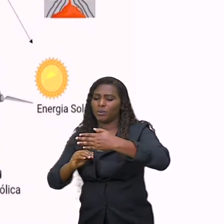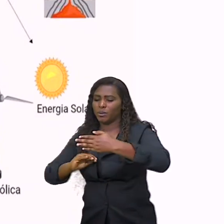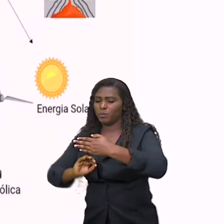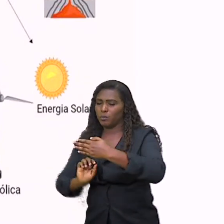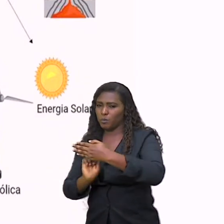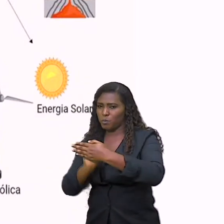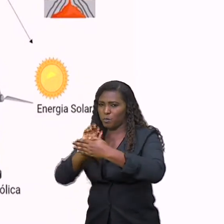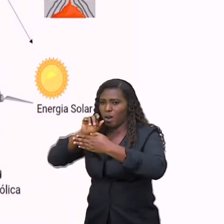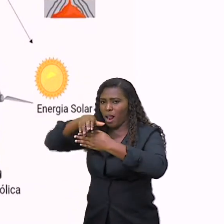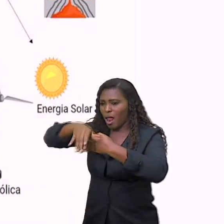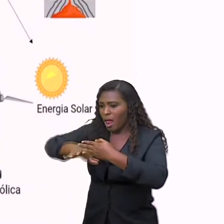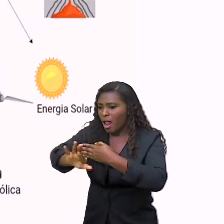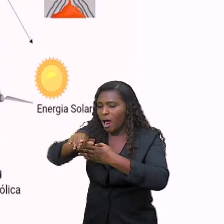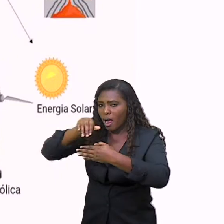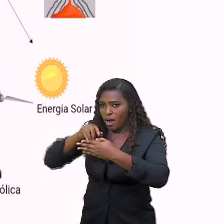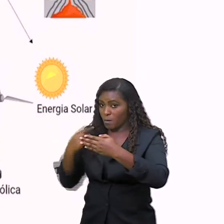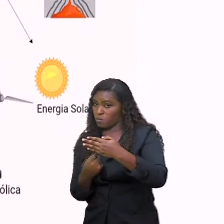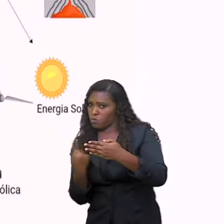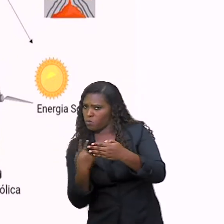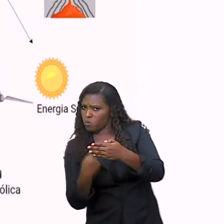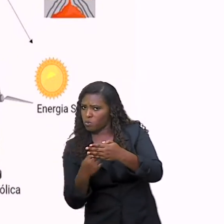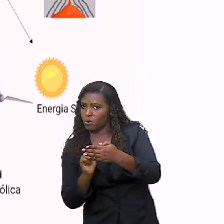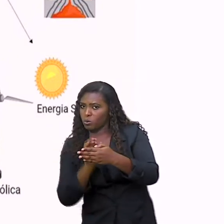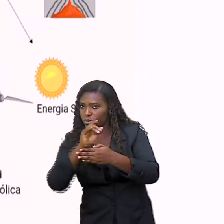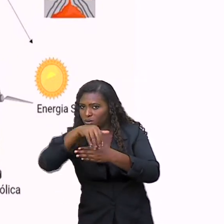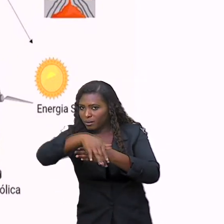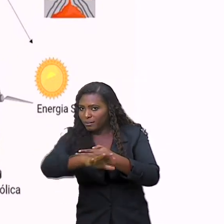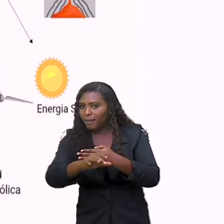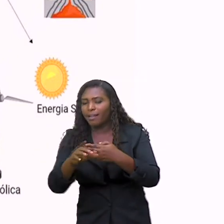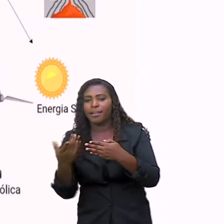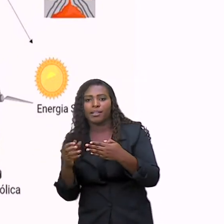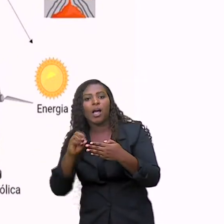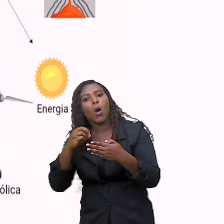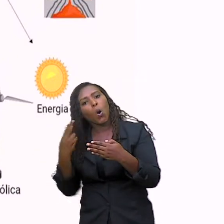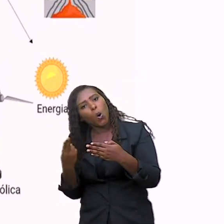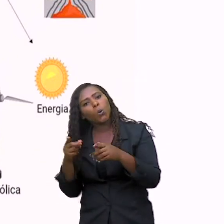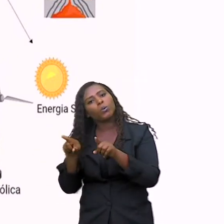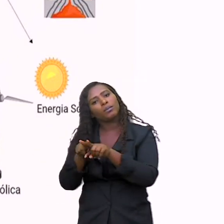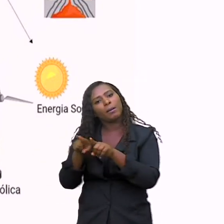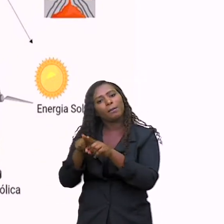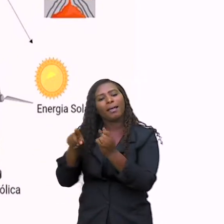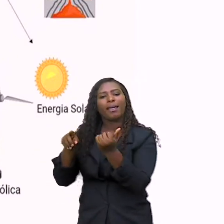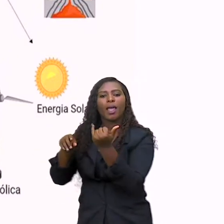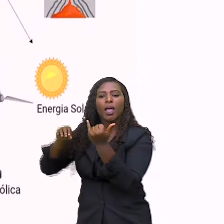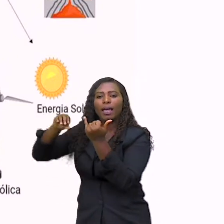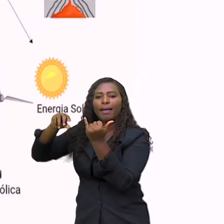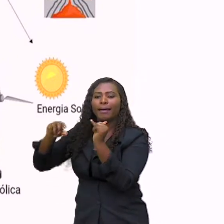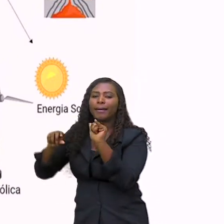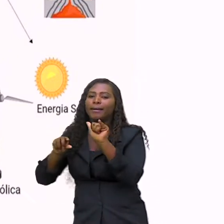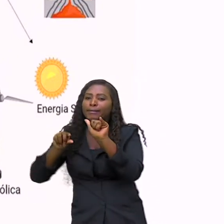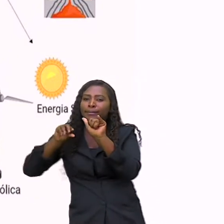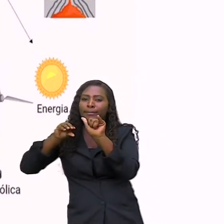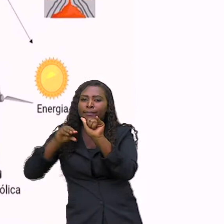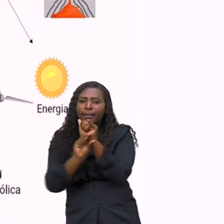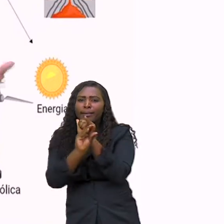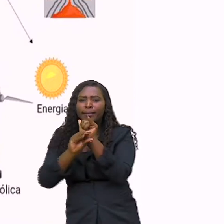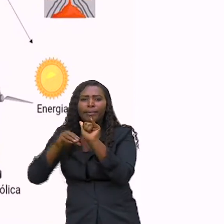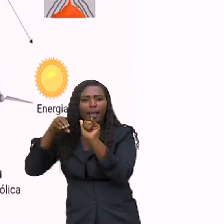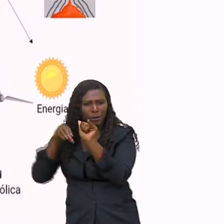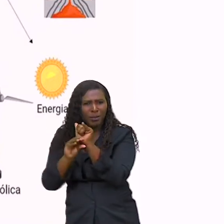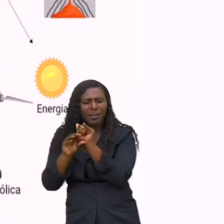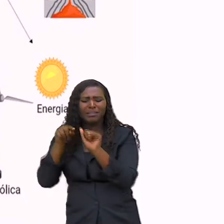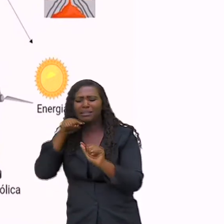ou refinarias. Bom, das fontes renováveis, elas podem se